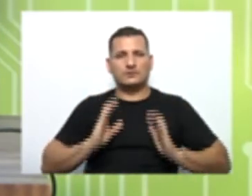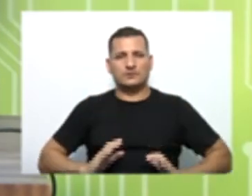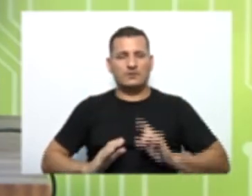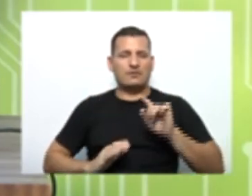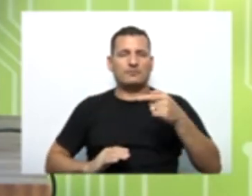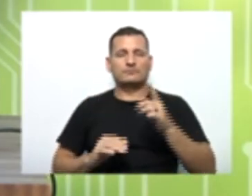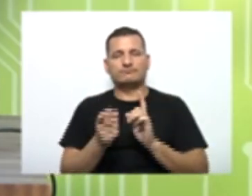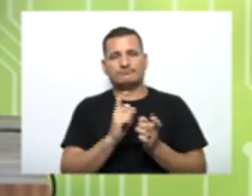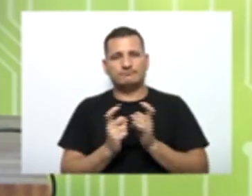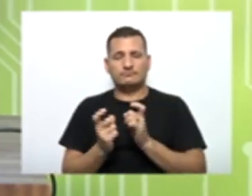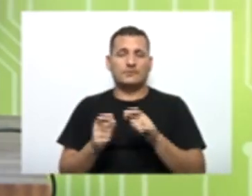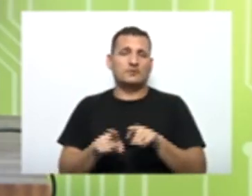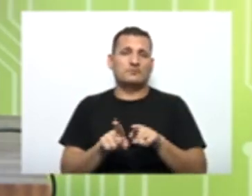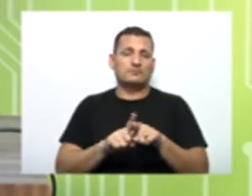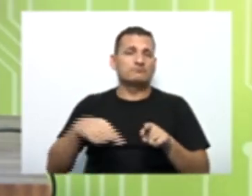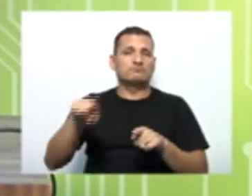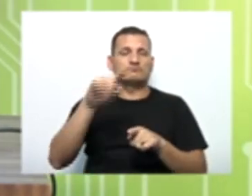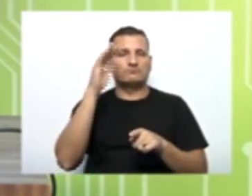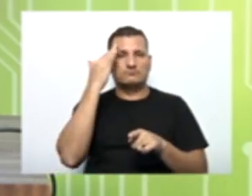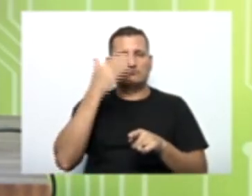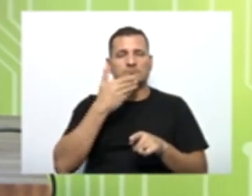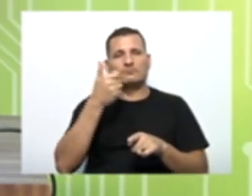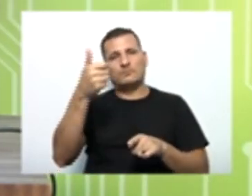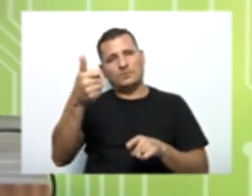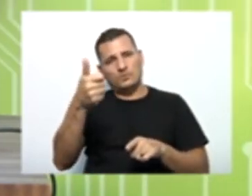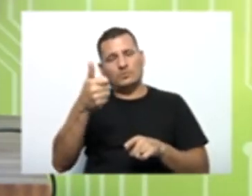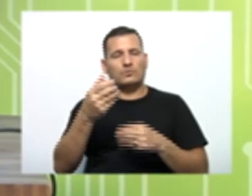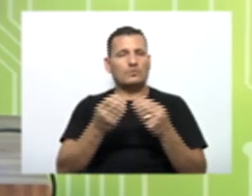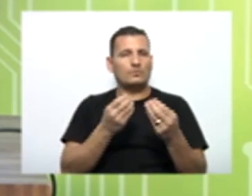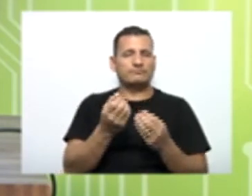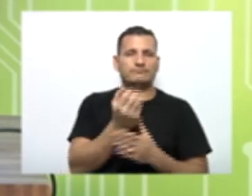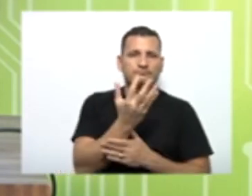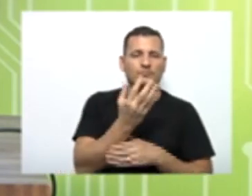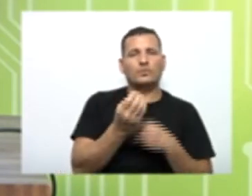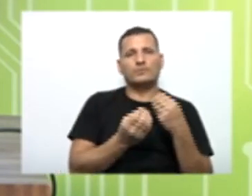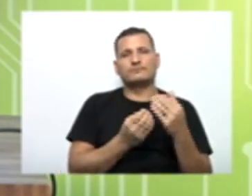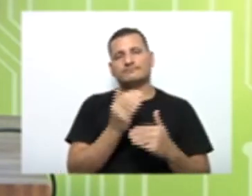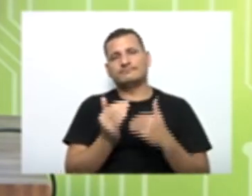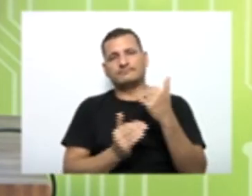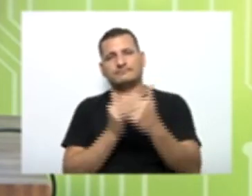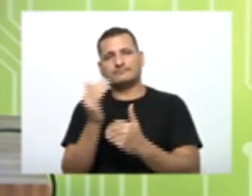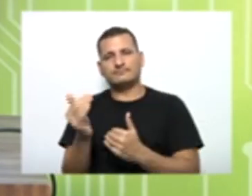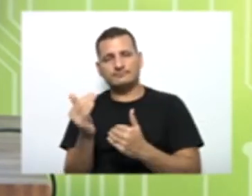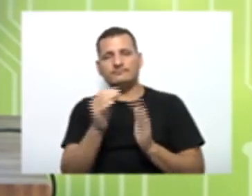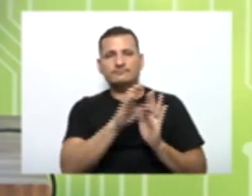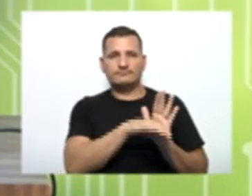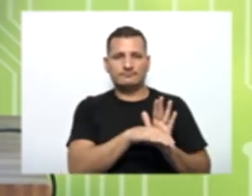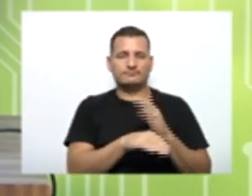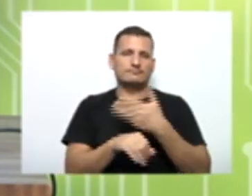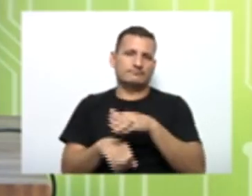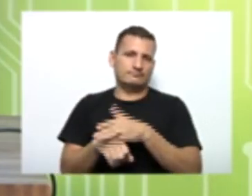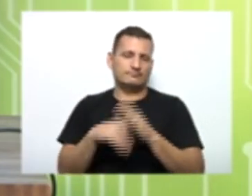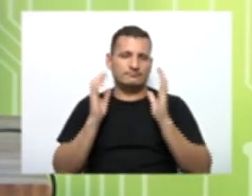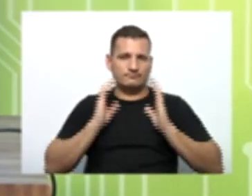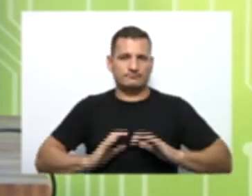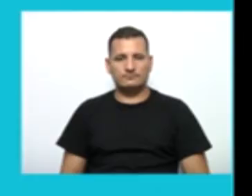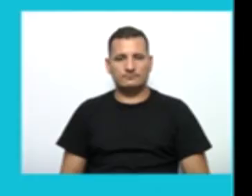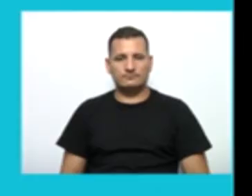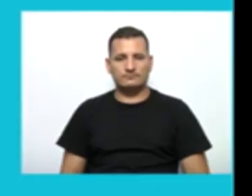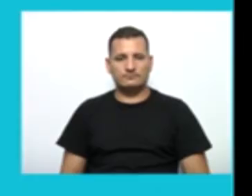e para que vocês, alunos, possam compreender melhor, né, como surgiu e como se desenvolveu tanto o conceito como a prática da cidadania no